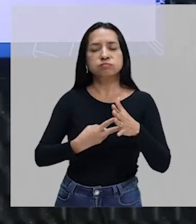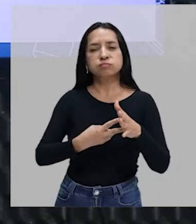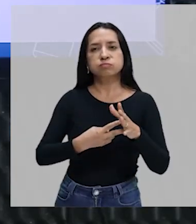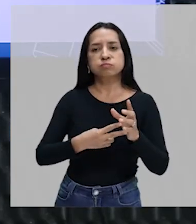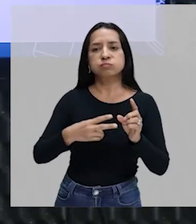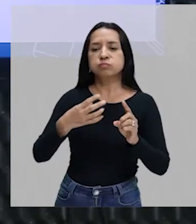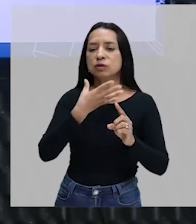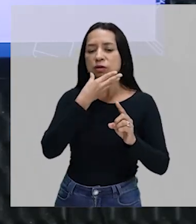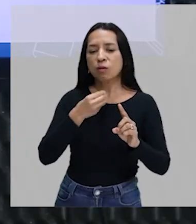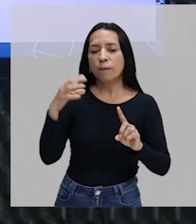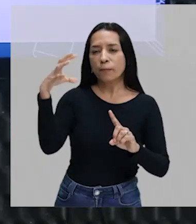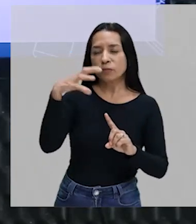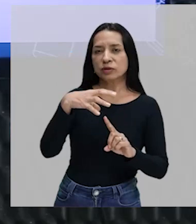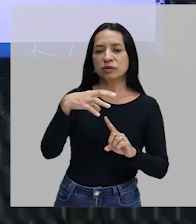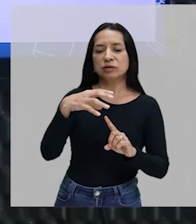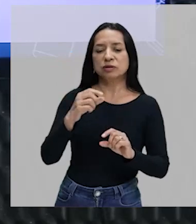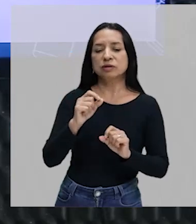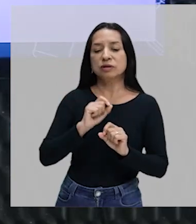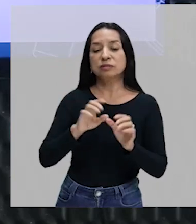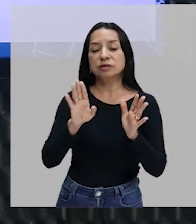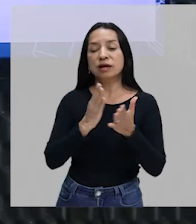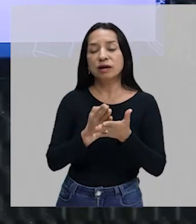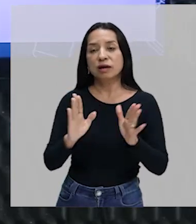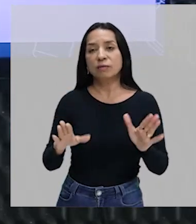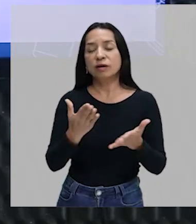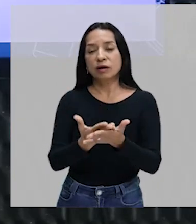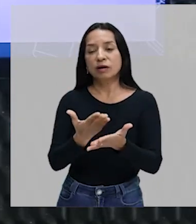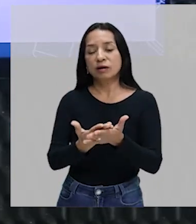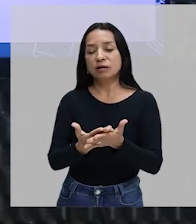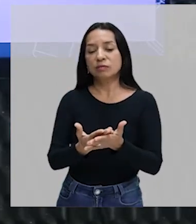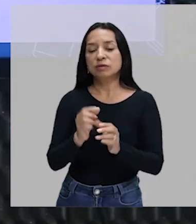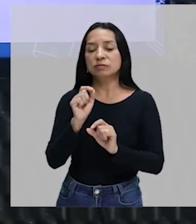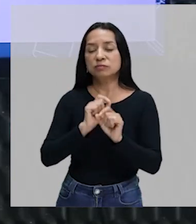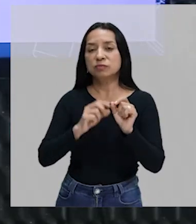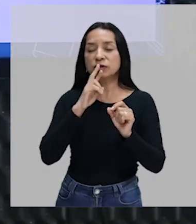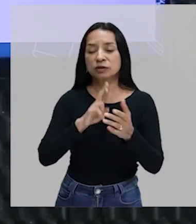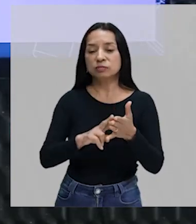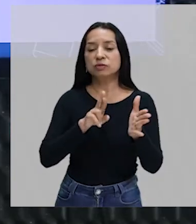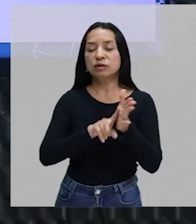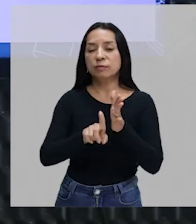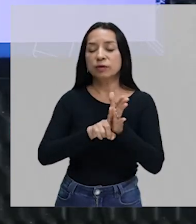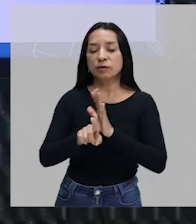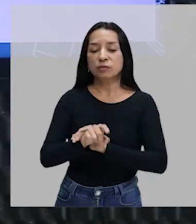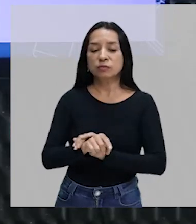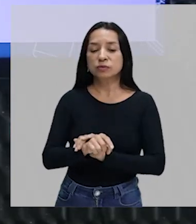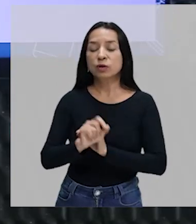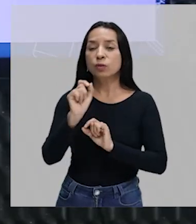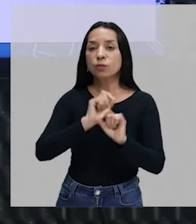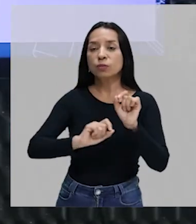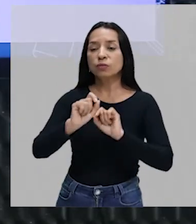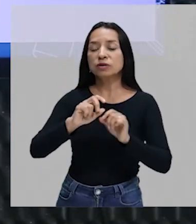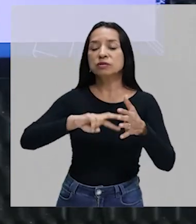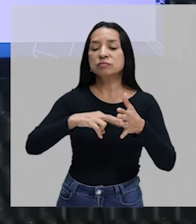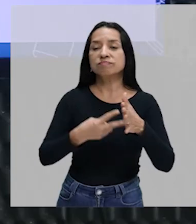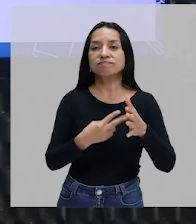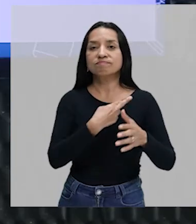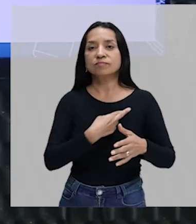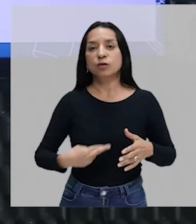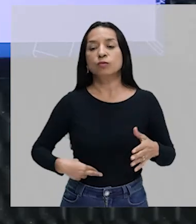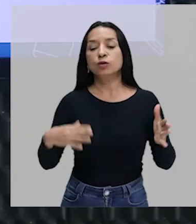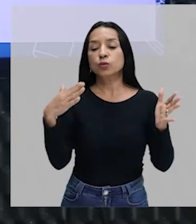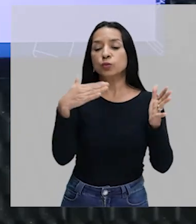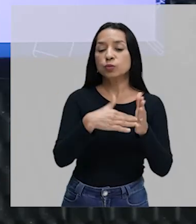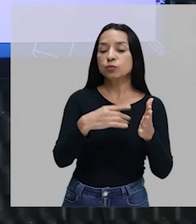monarquia? E para a gente poder fechar essa aula de monarquia e república, eu vou responder a pergunta, o que é república, no último tópico.